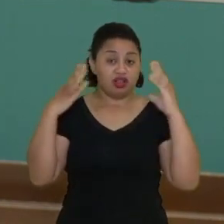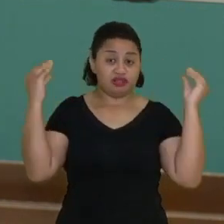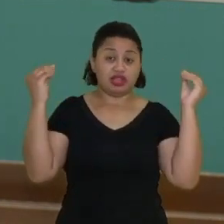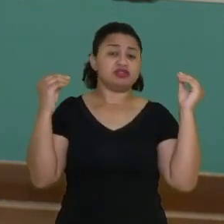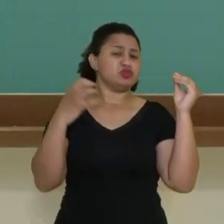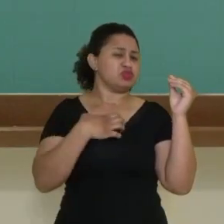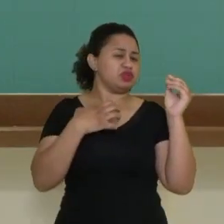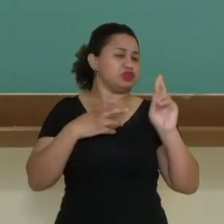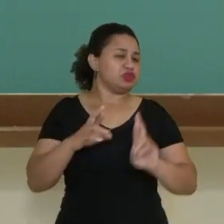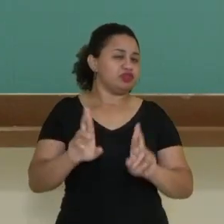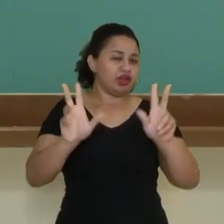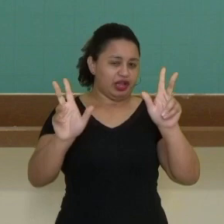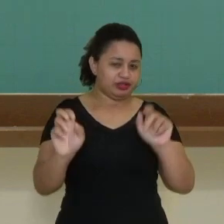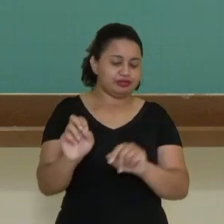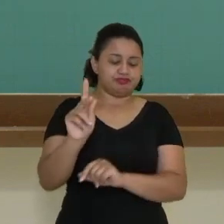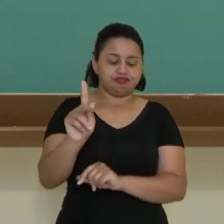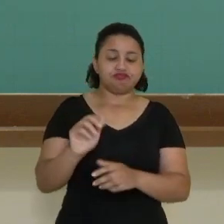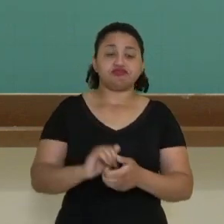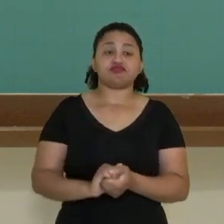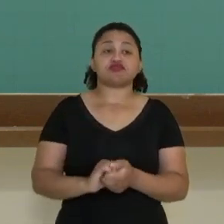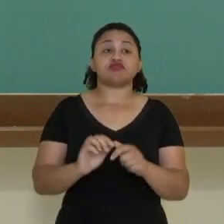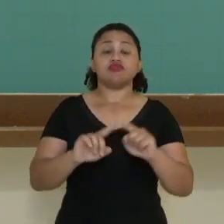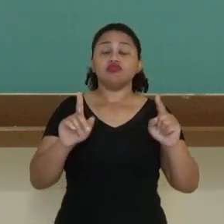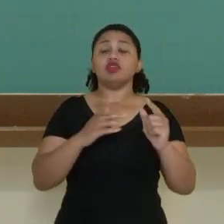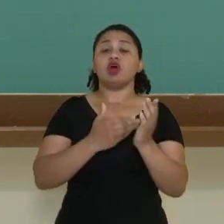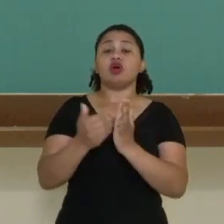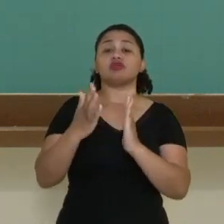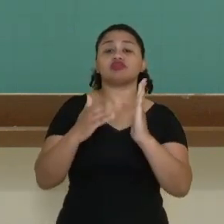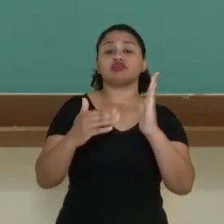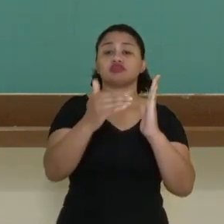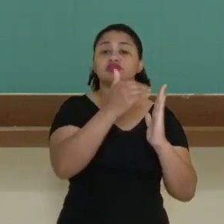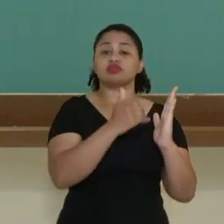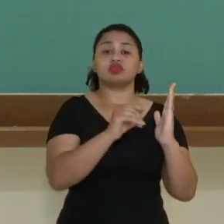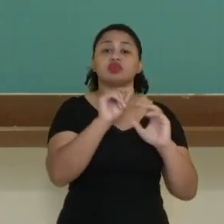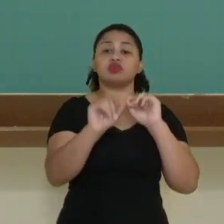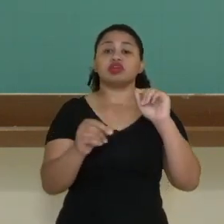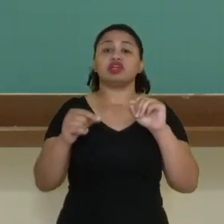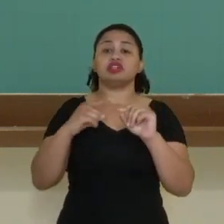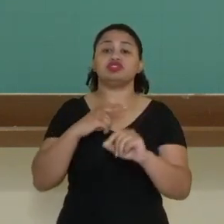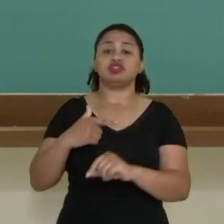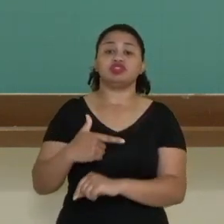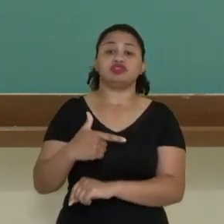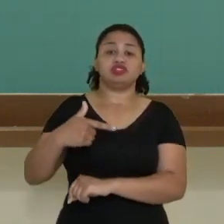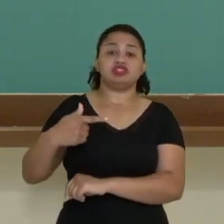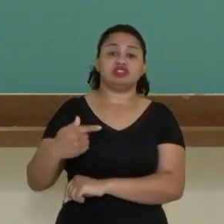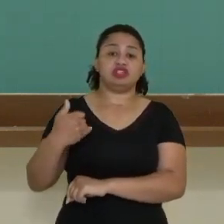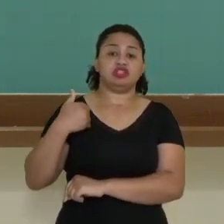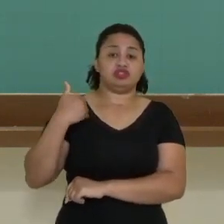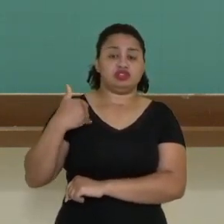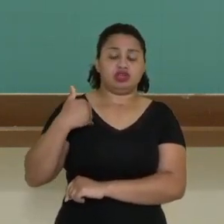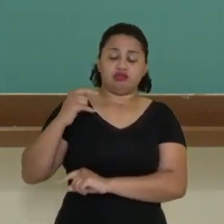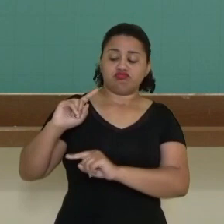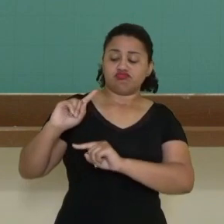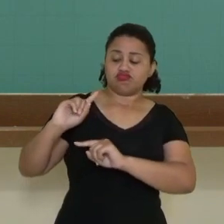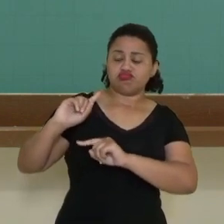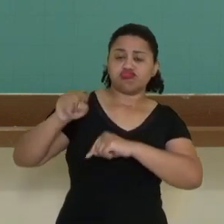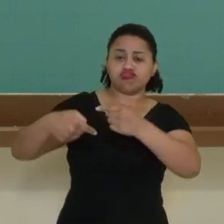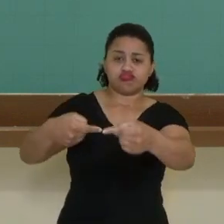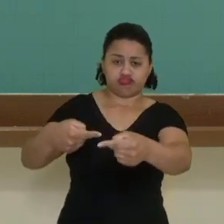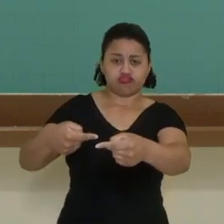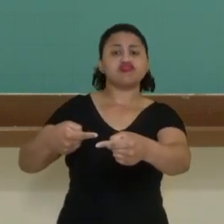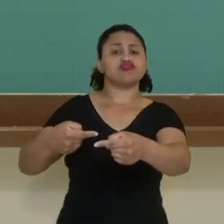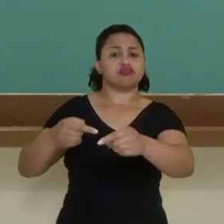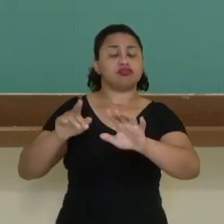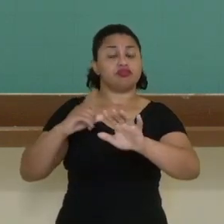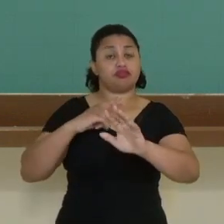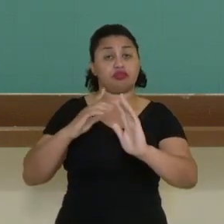lance é que esse artista ele começou a fazer pintura somente com 27 anos. Então, de uma maneira muito tardia, né? A gente tem,